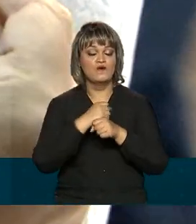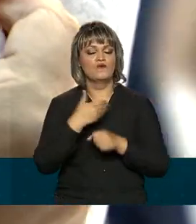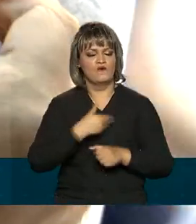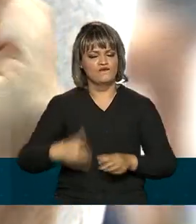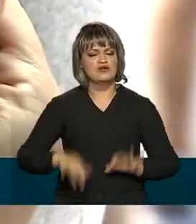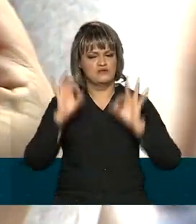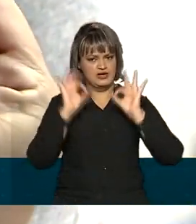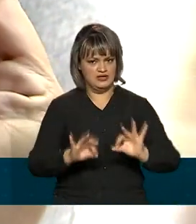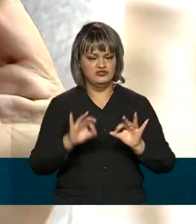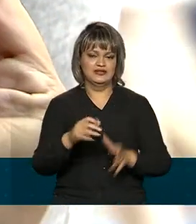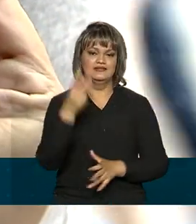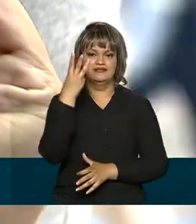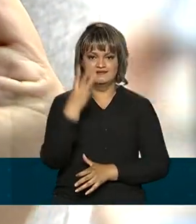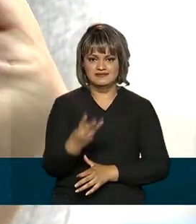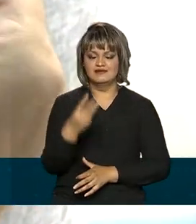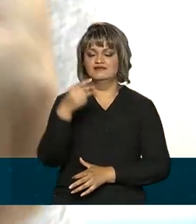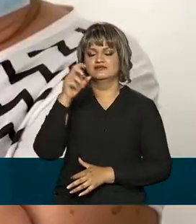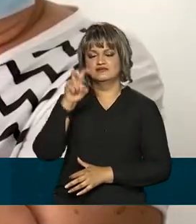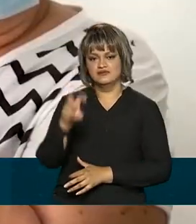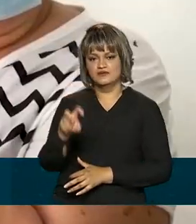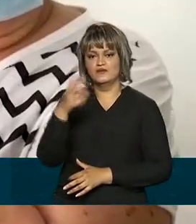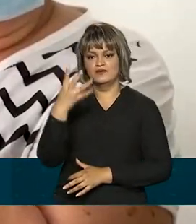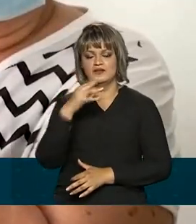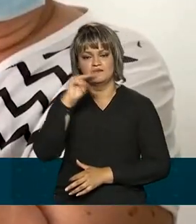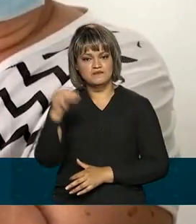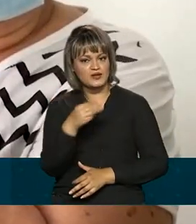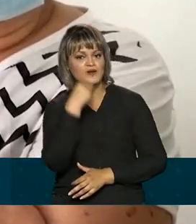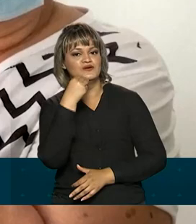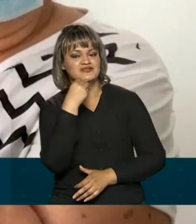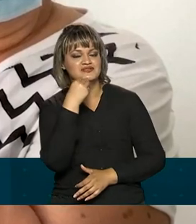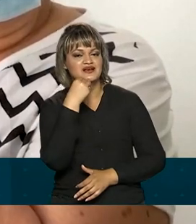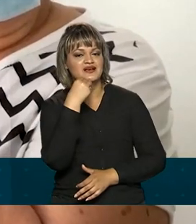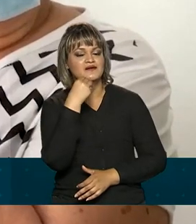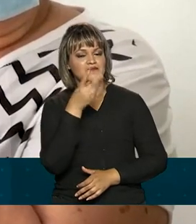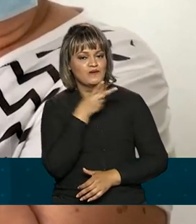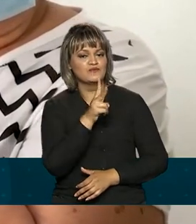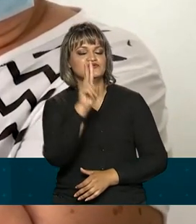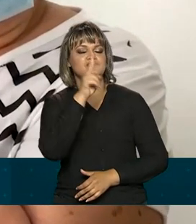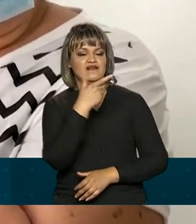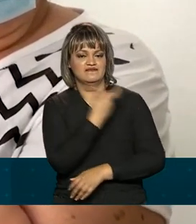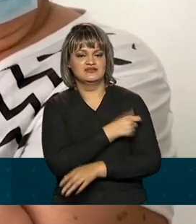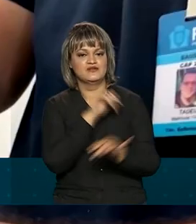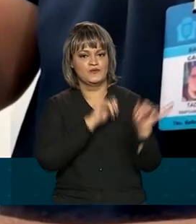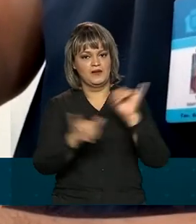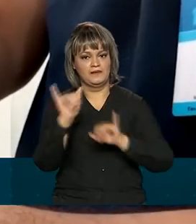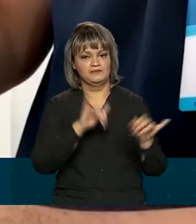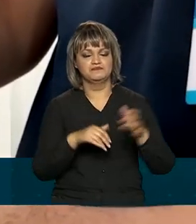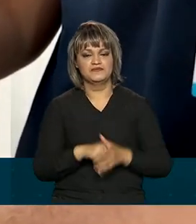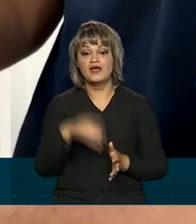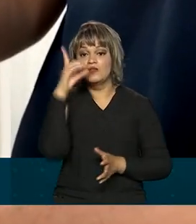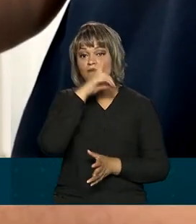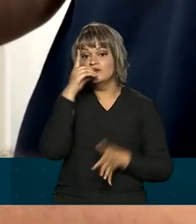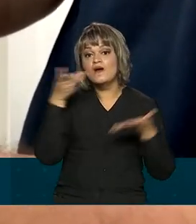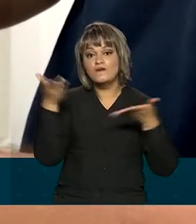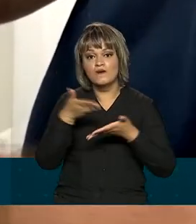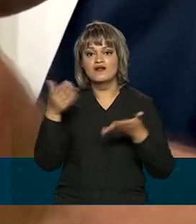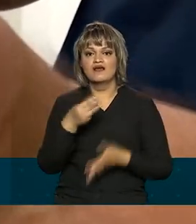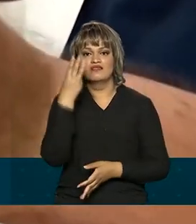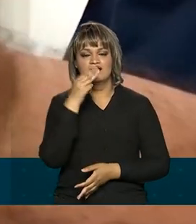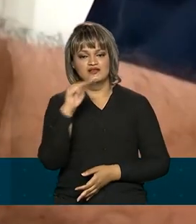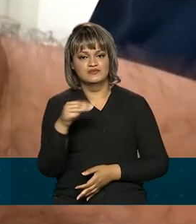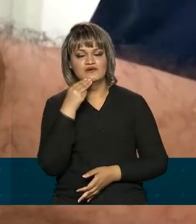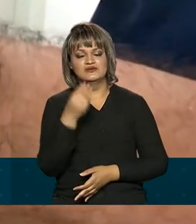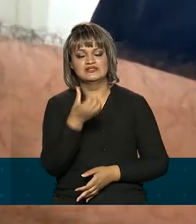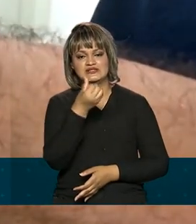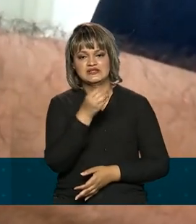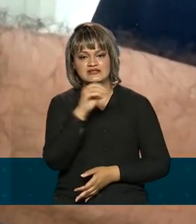garantiu mais 354 milhões de doses para dar continuidade à campanha. Somente neste domingo, 3 milhões e